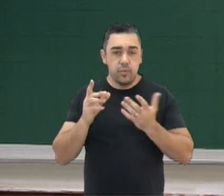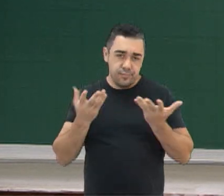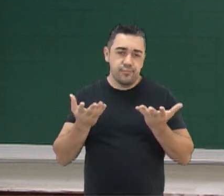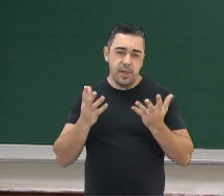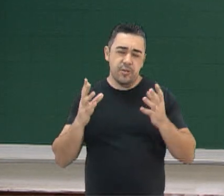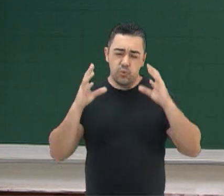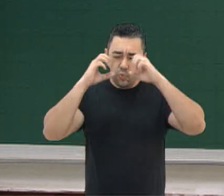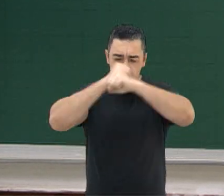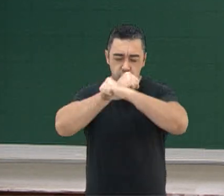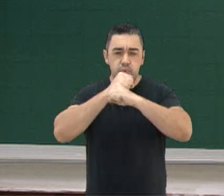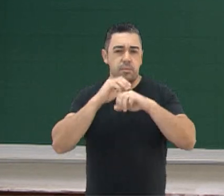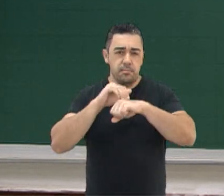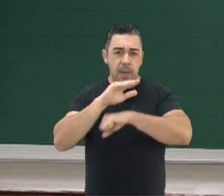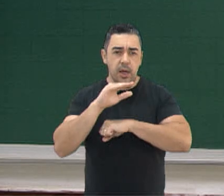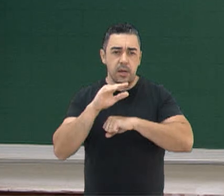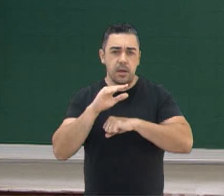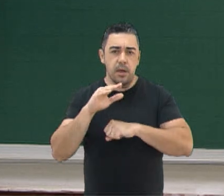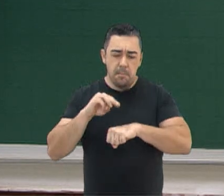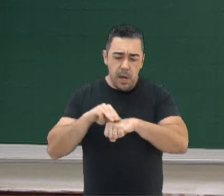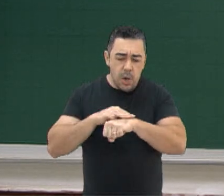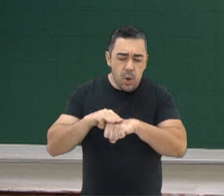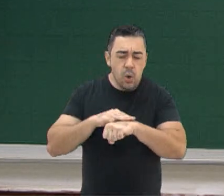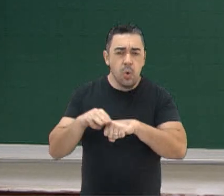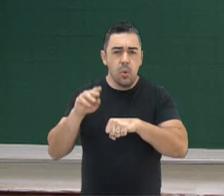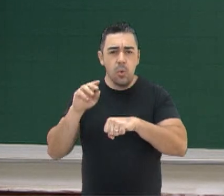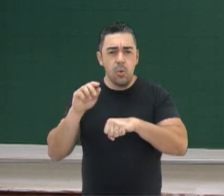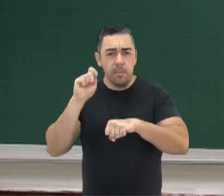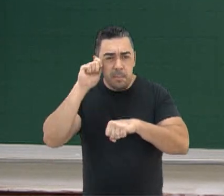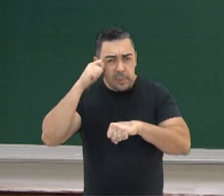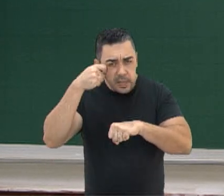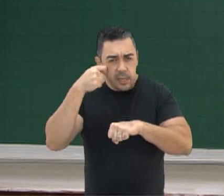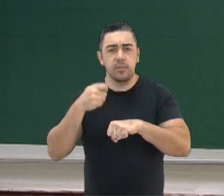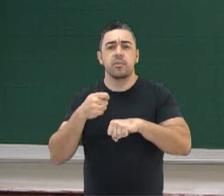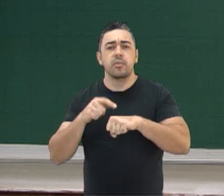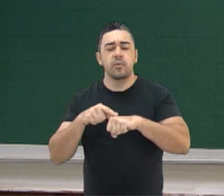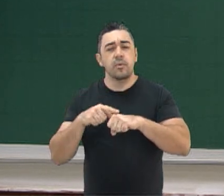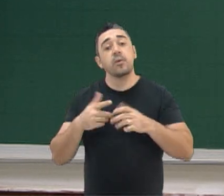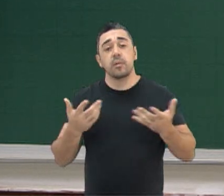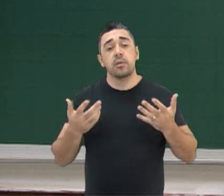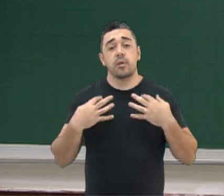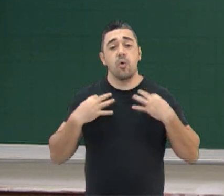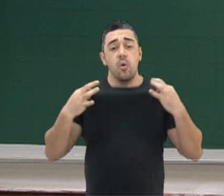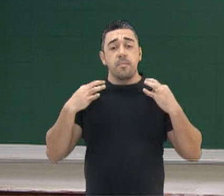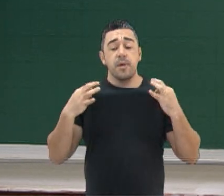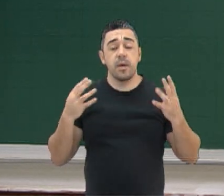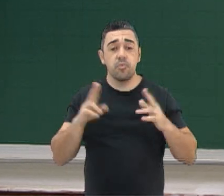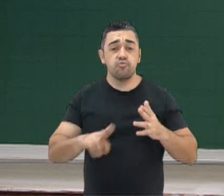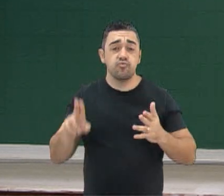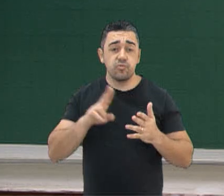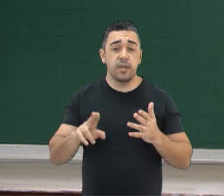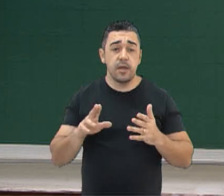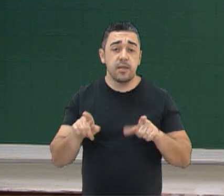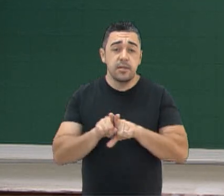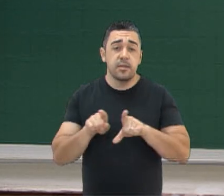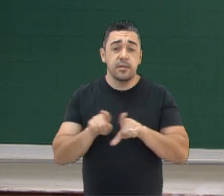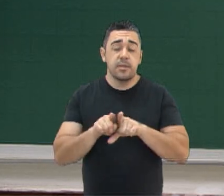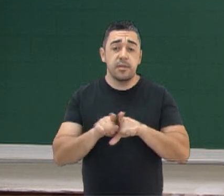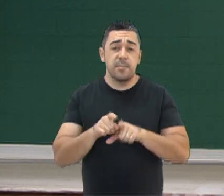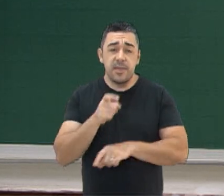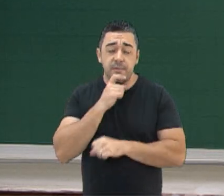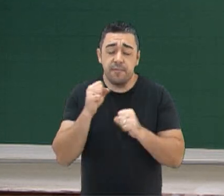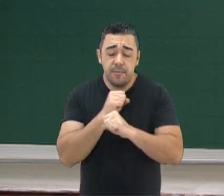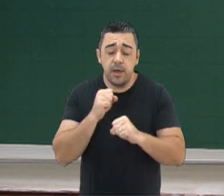mais fechadas, então o uso do marrom, o uso do preto, e acaba que no inverno as pessoas ficam realmente